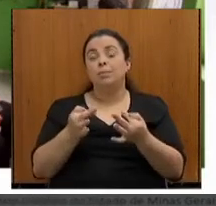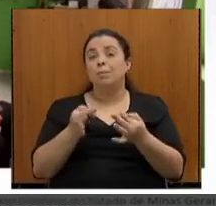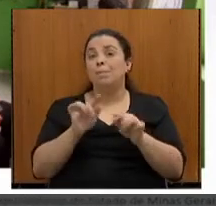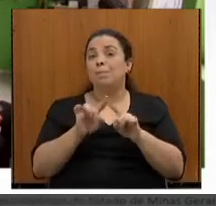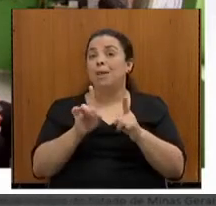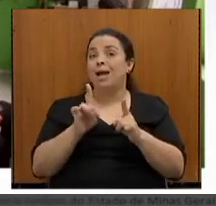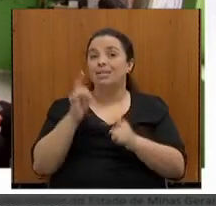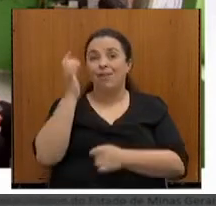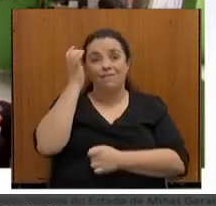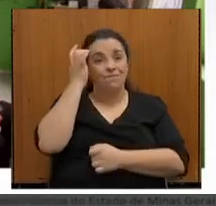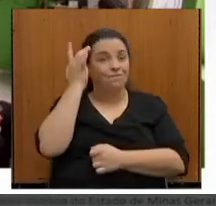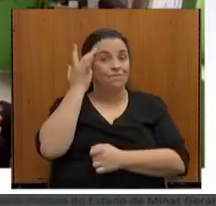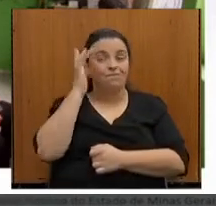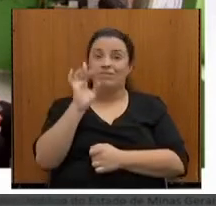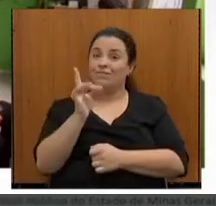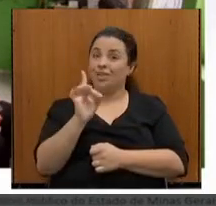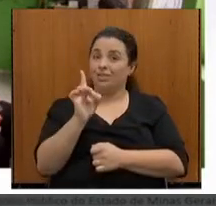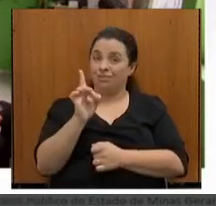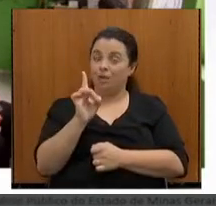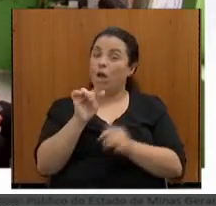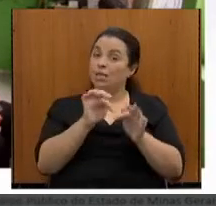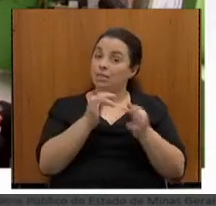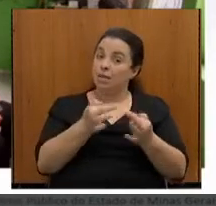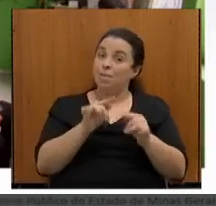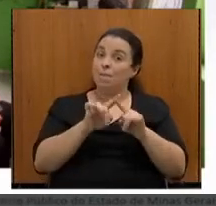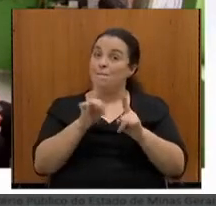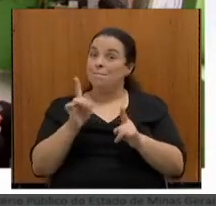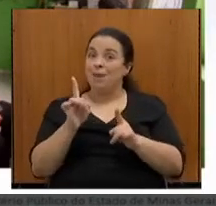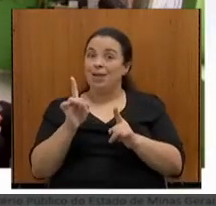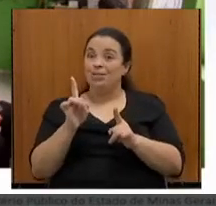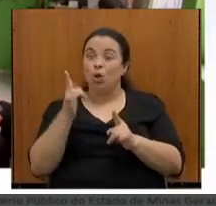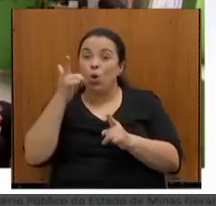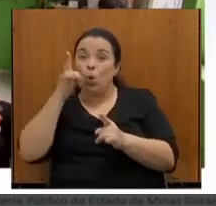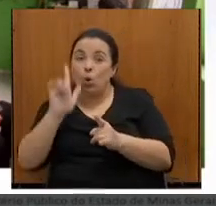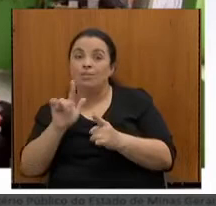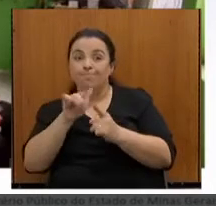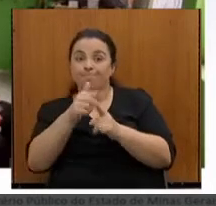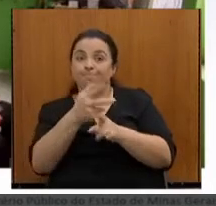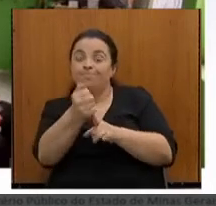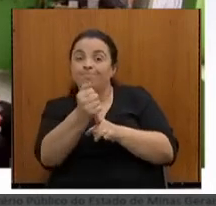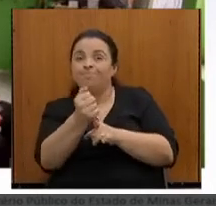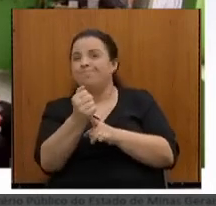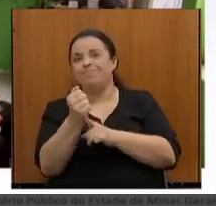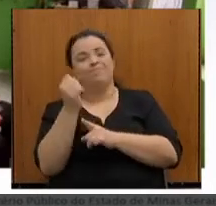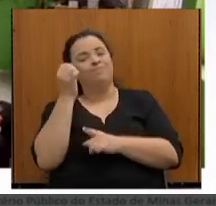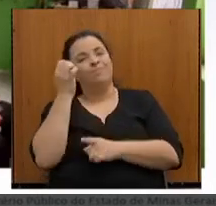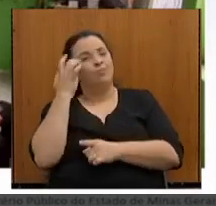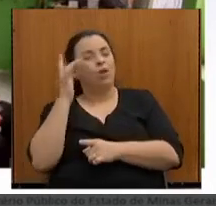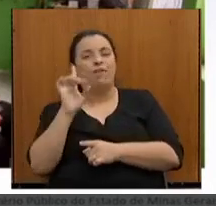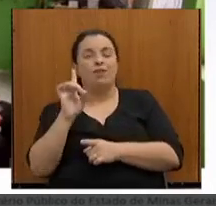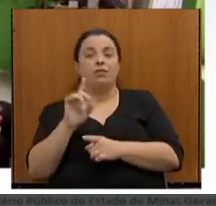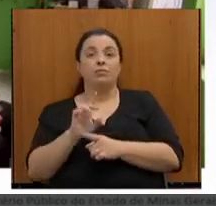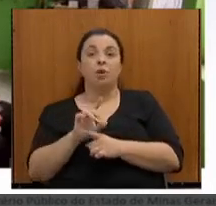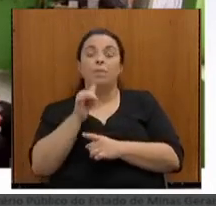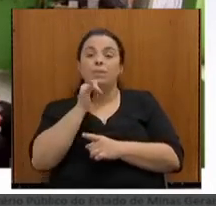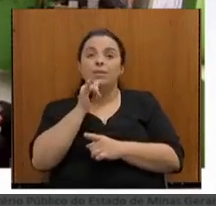ser alcançados, apesar de simples. São equipes que é conseguir equipes completas